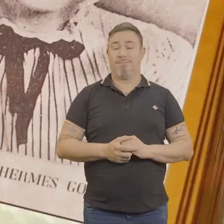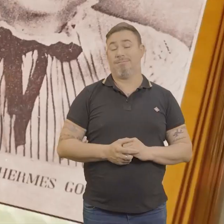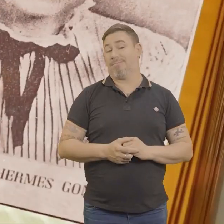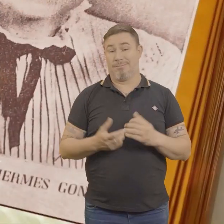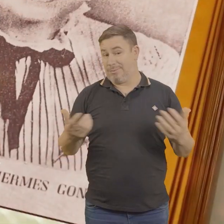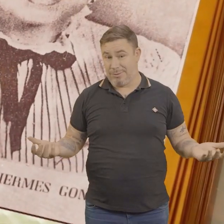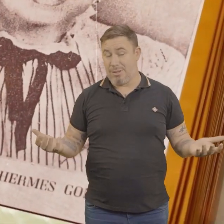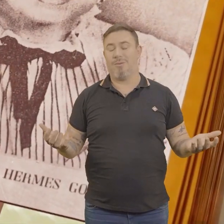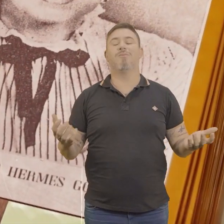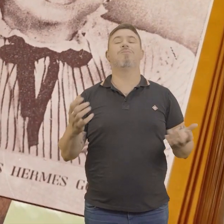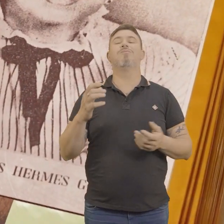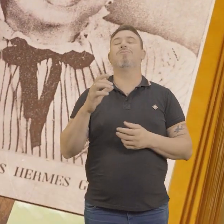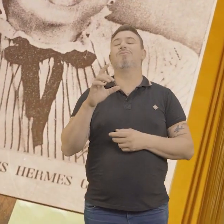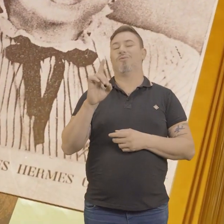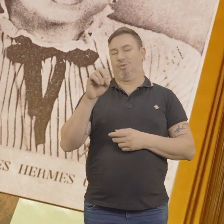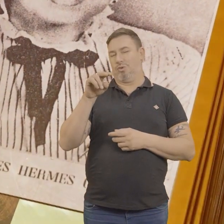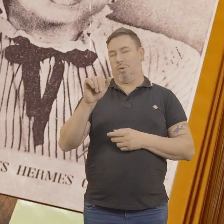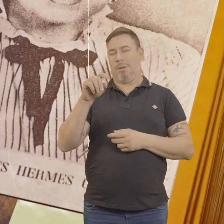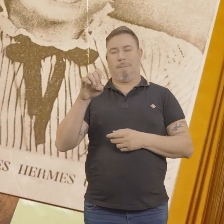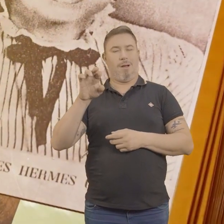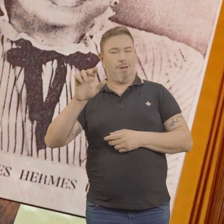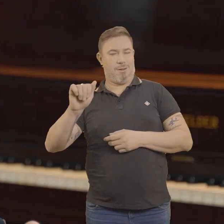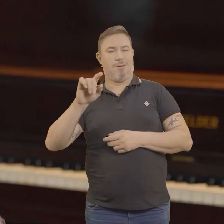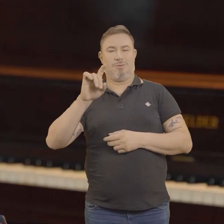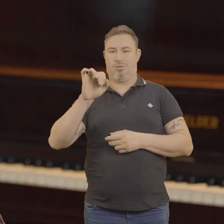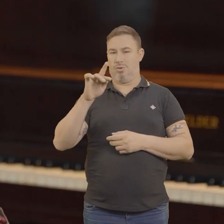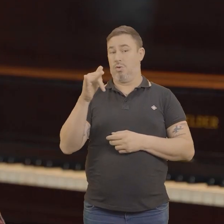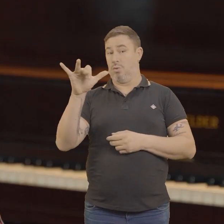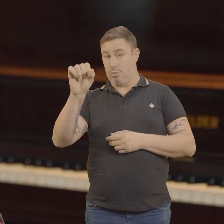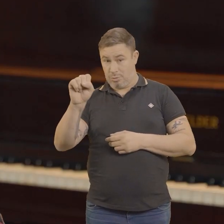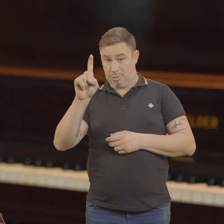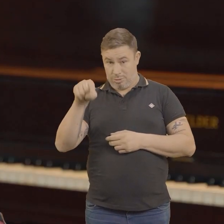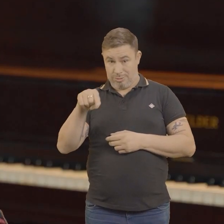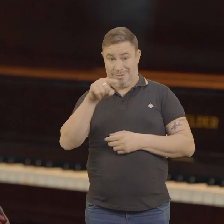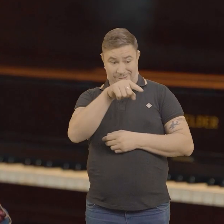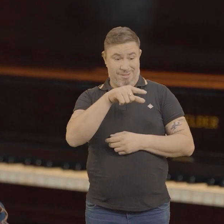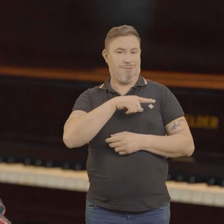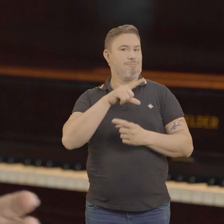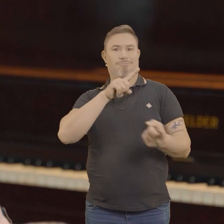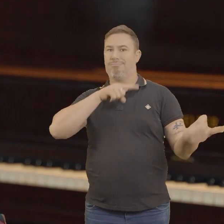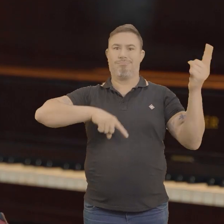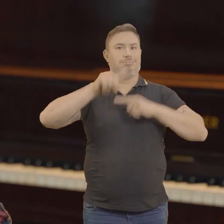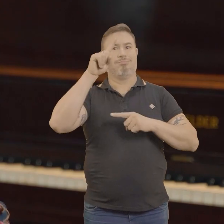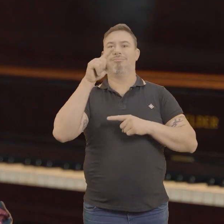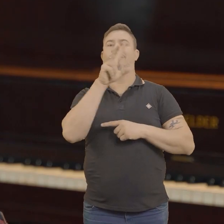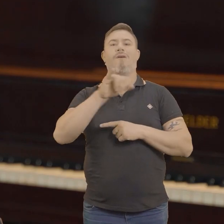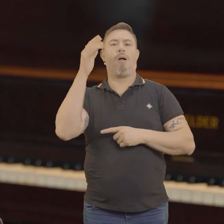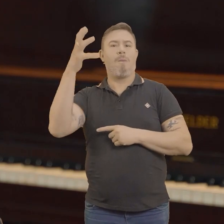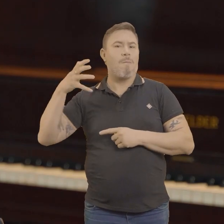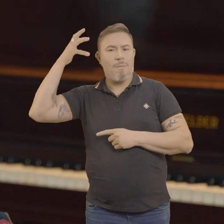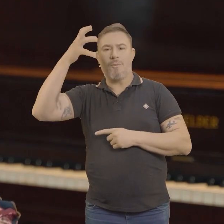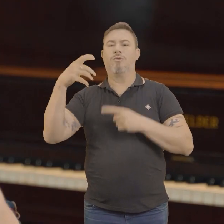Então, Dona Maria de Lourdes, compositora, ultrapassou esse lado assim do campo da